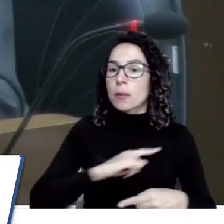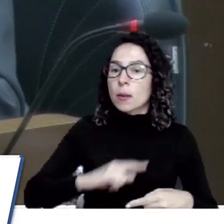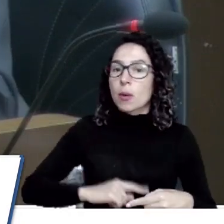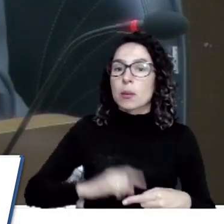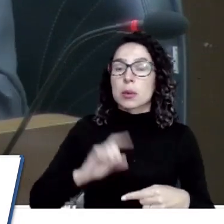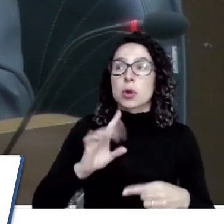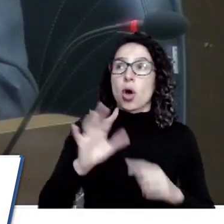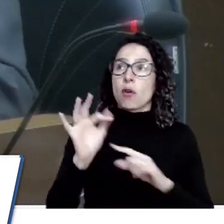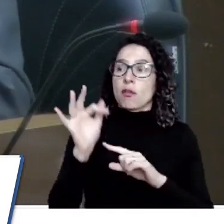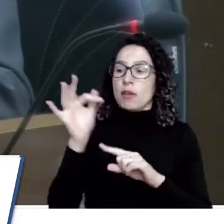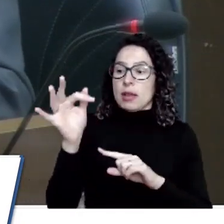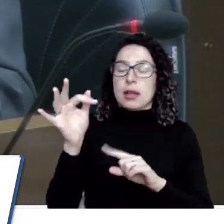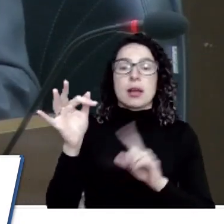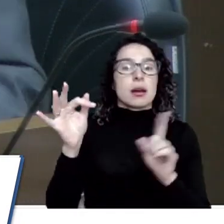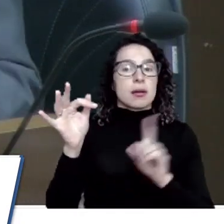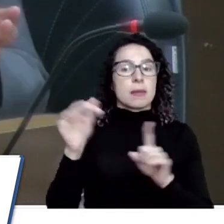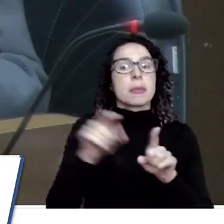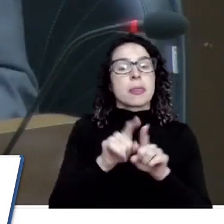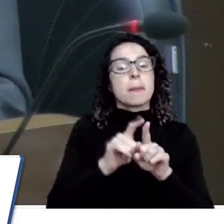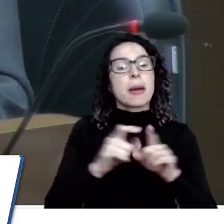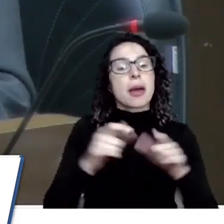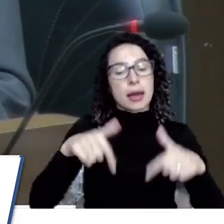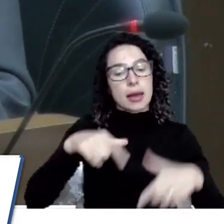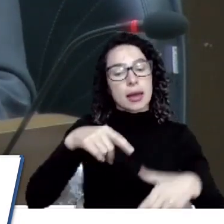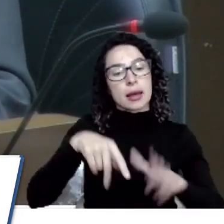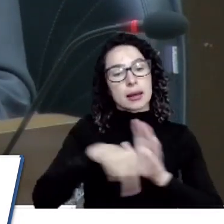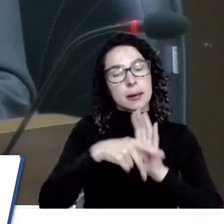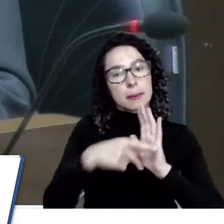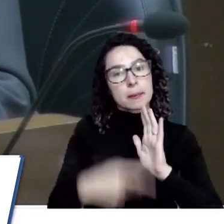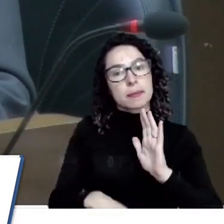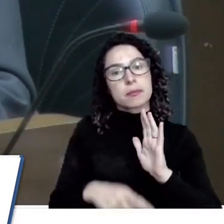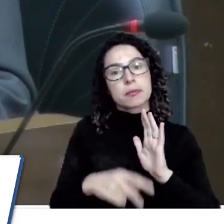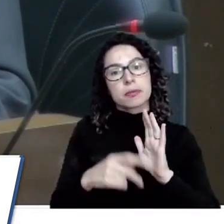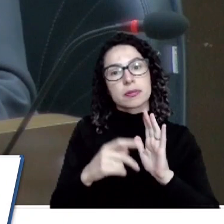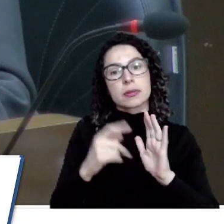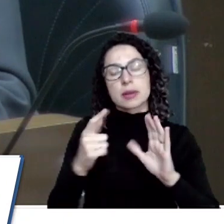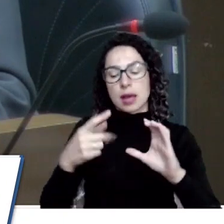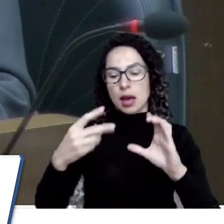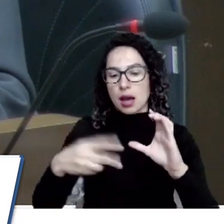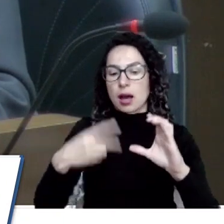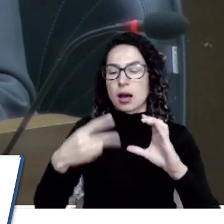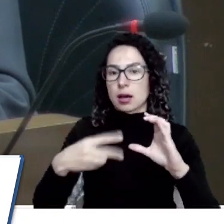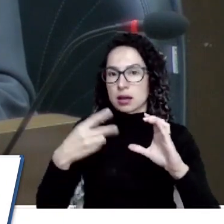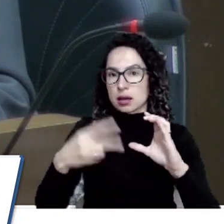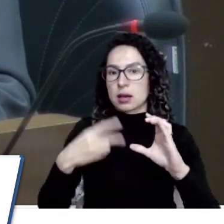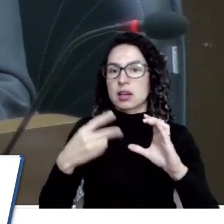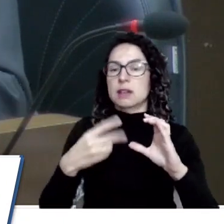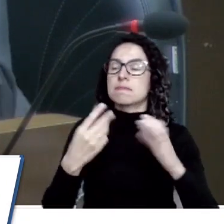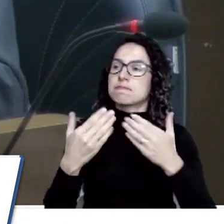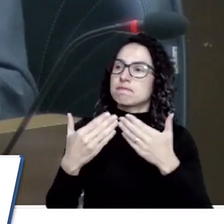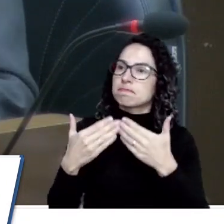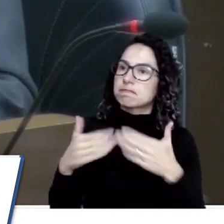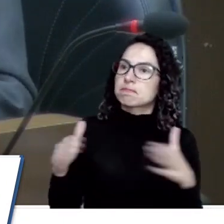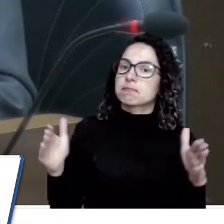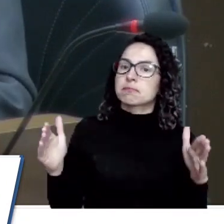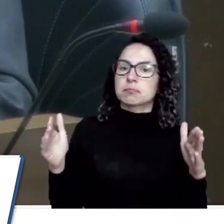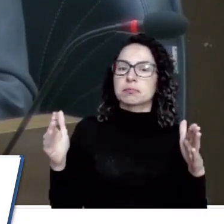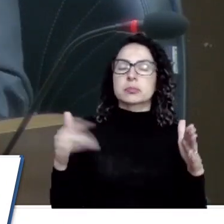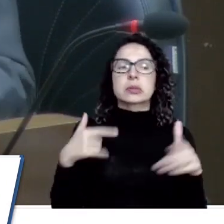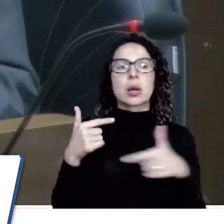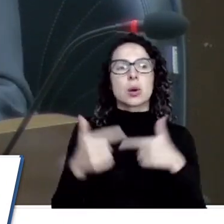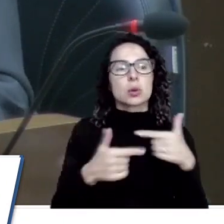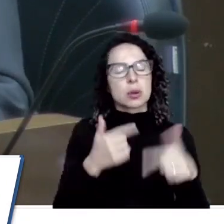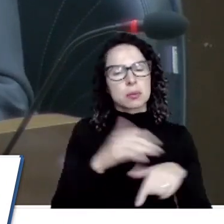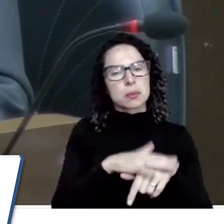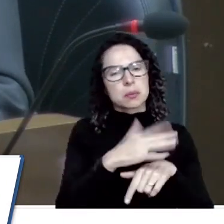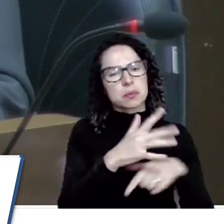mas também locais. Sim. E a Câmara Municipal está de portas abertas. O trabalho que o senhor fez